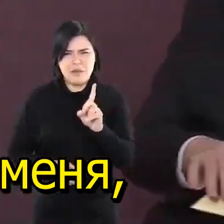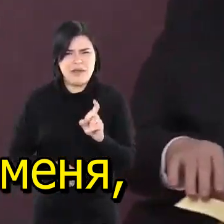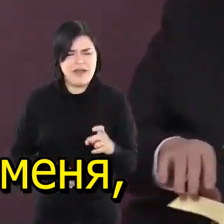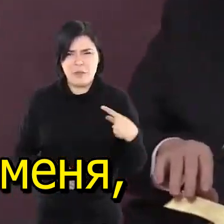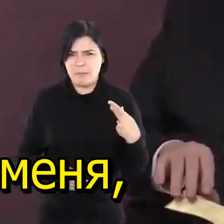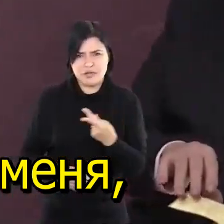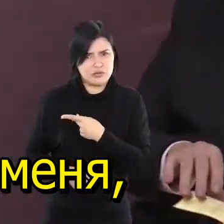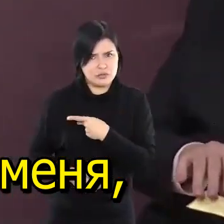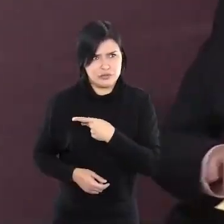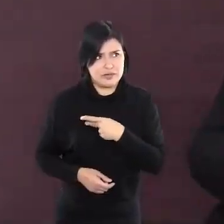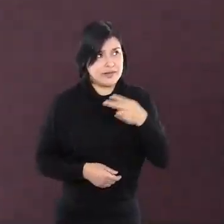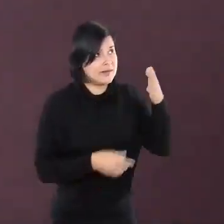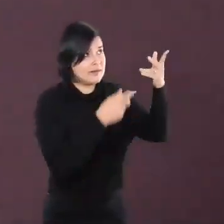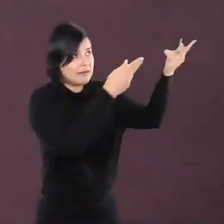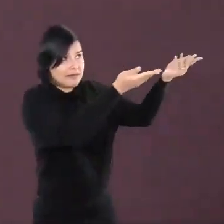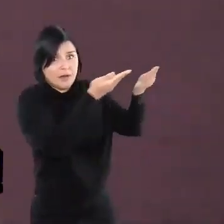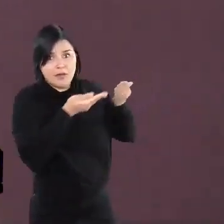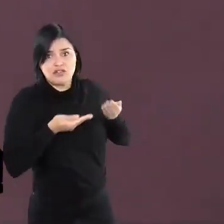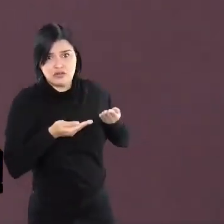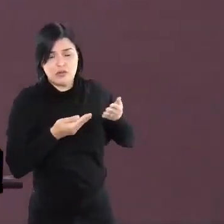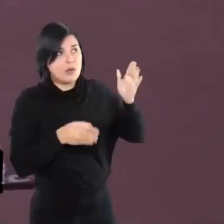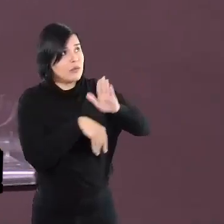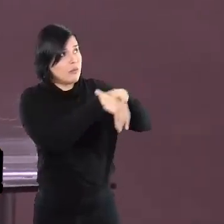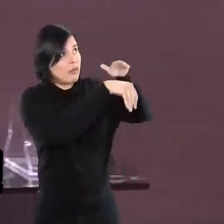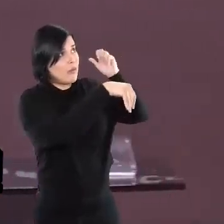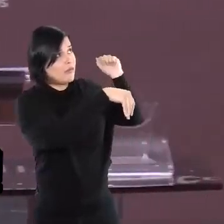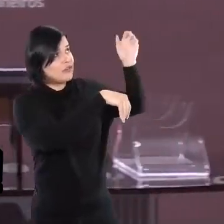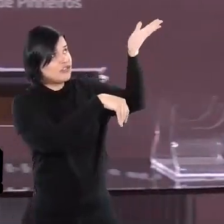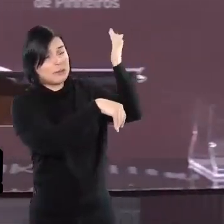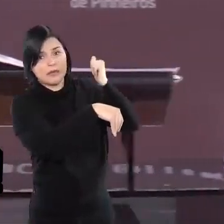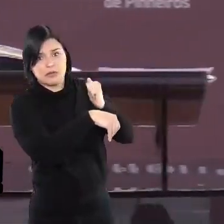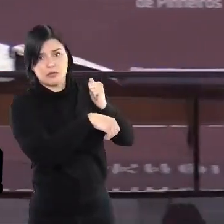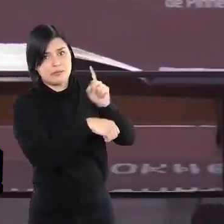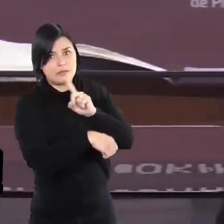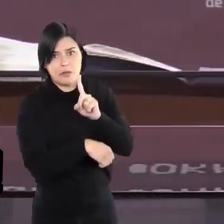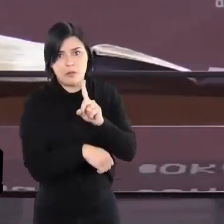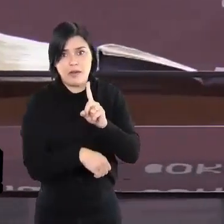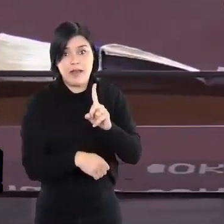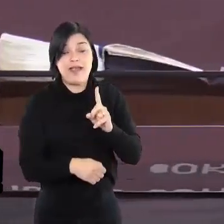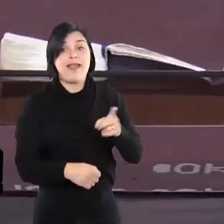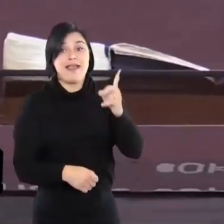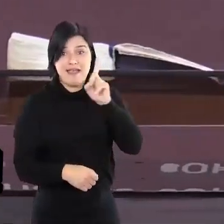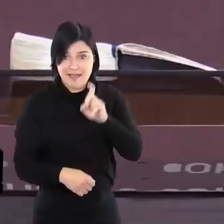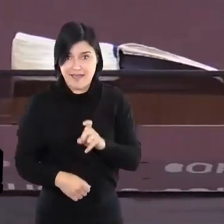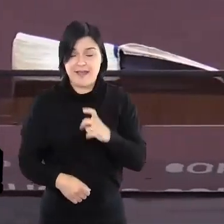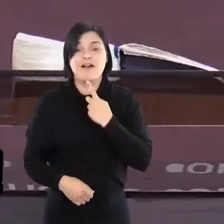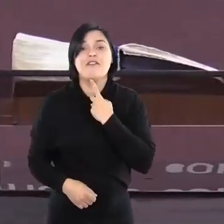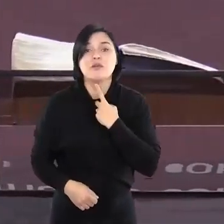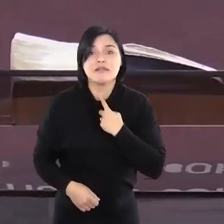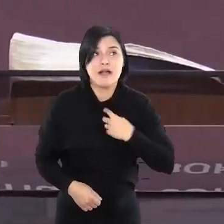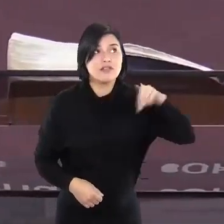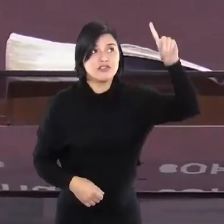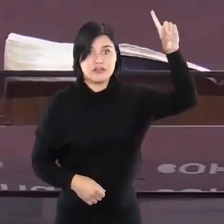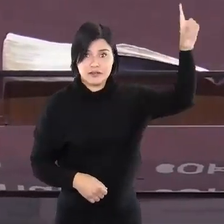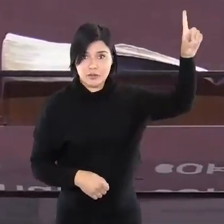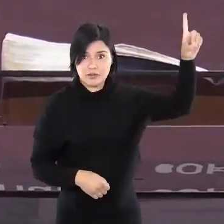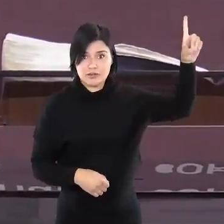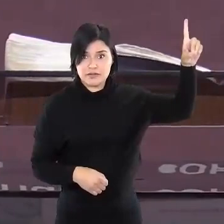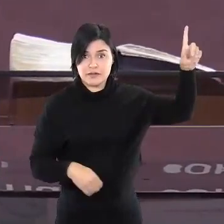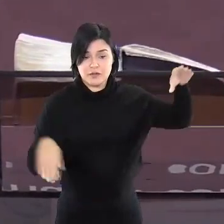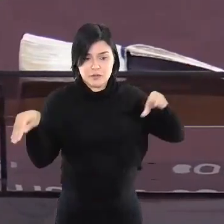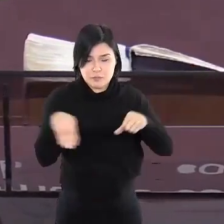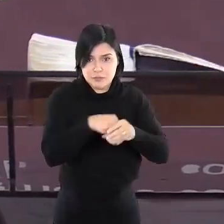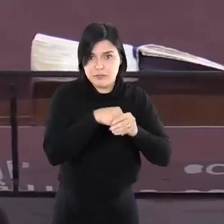ele habitar comigo. O propósito dele é habitar em nós. Amém?